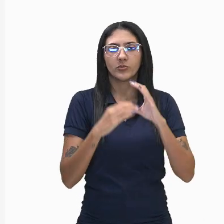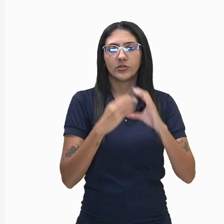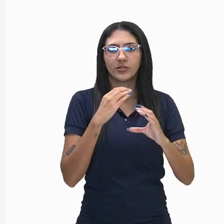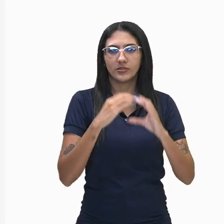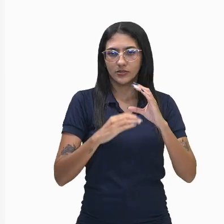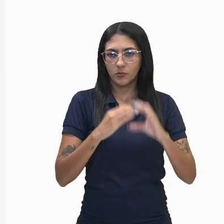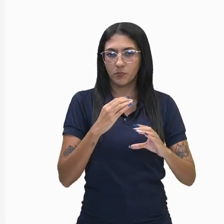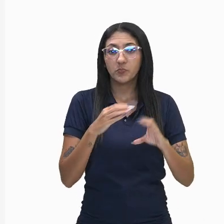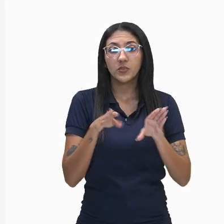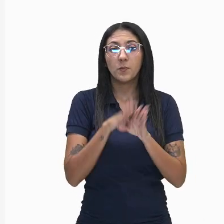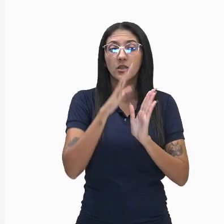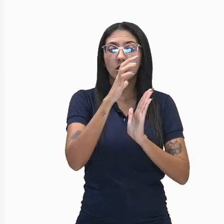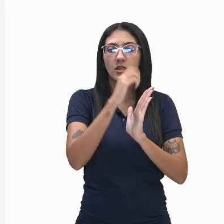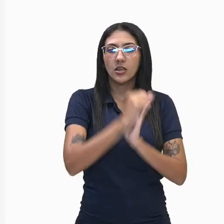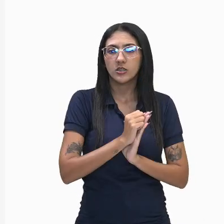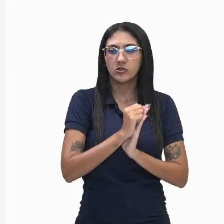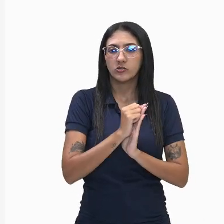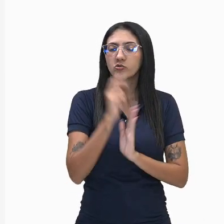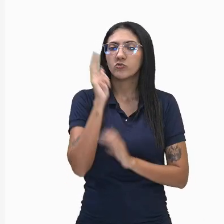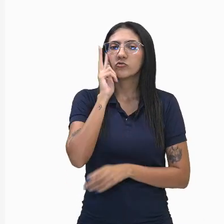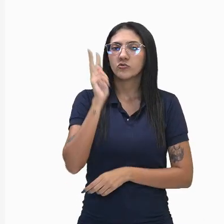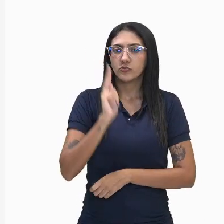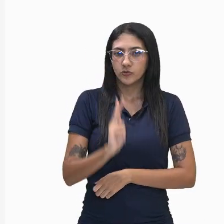e registro histórico,